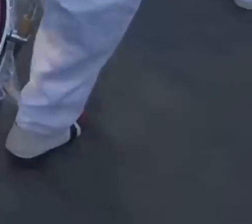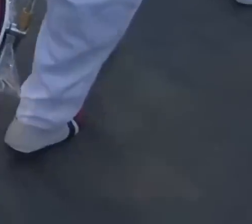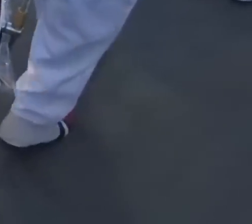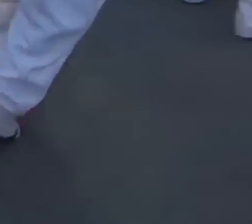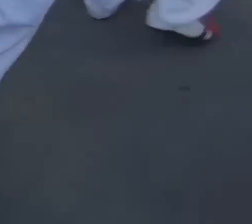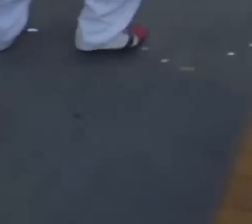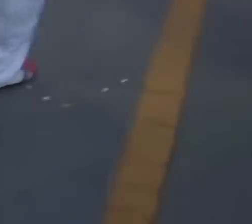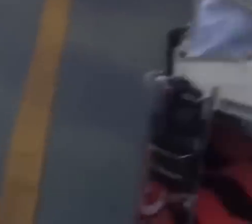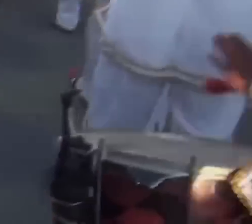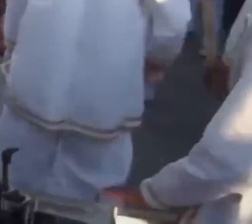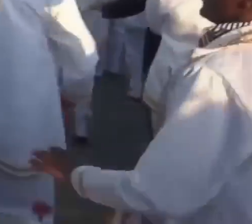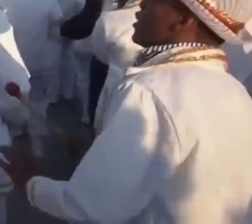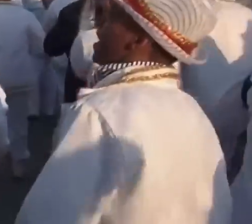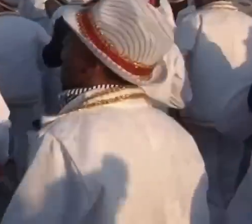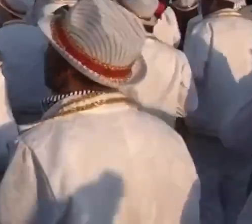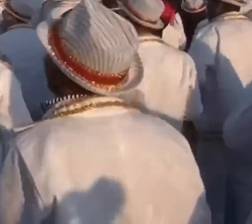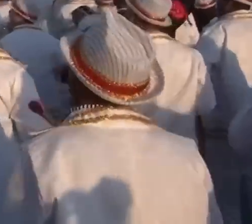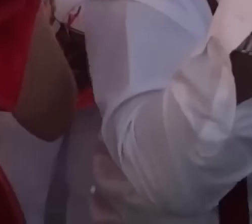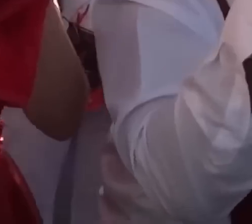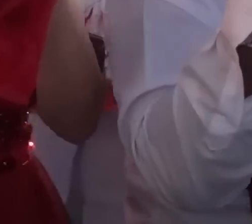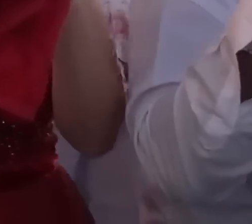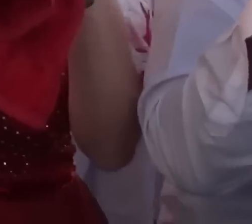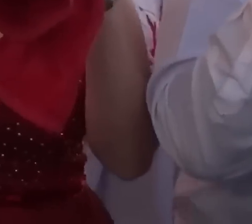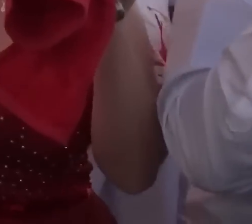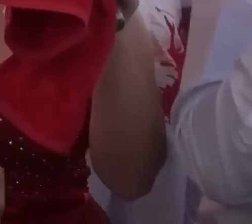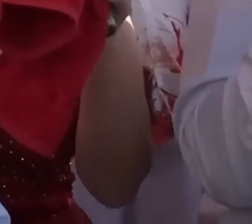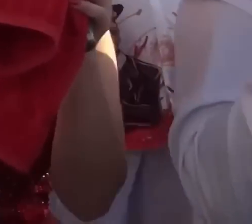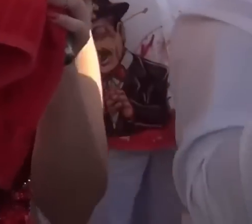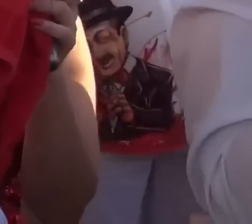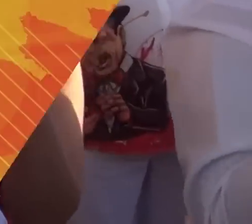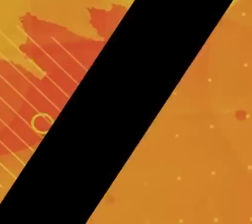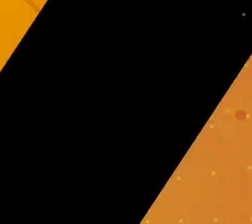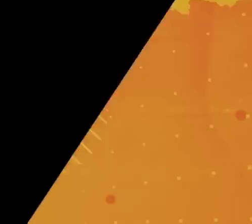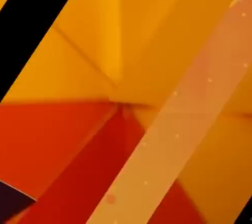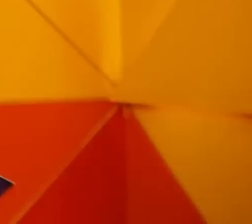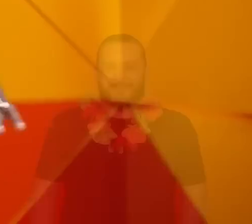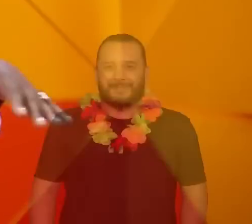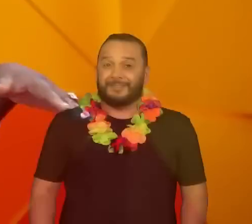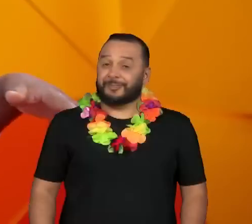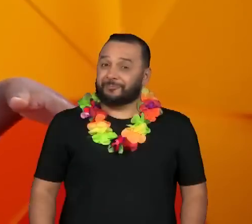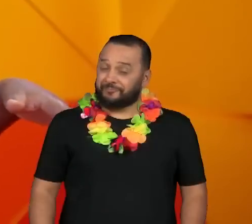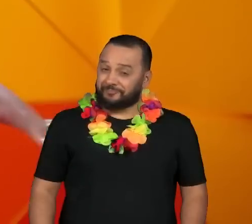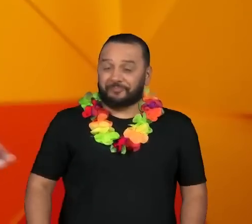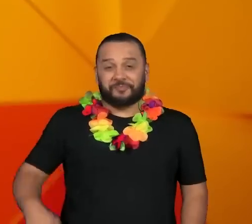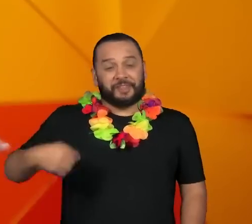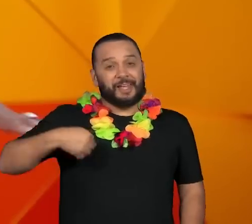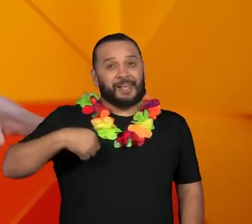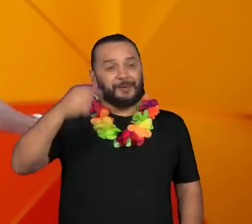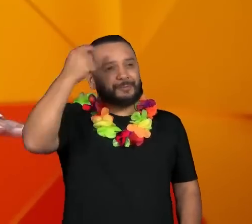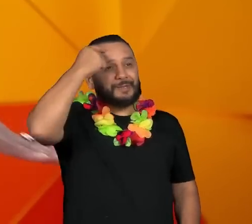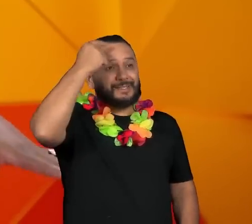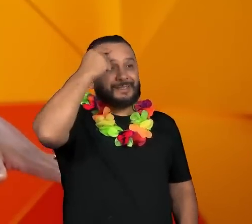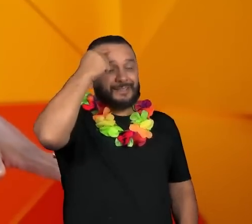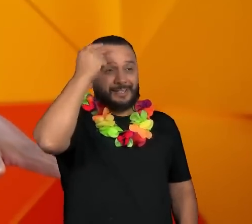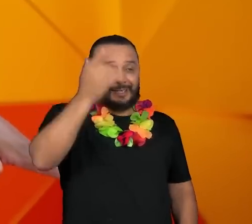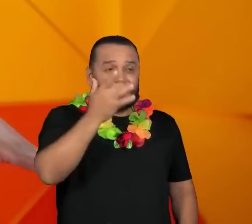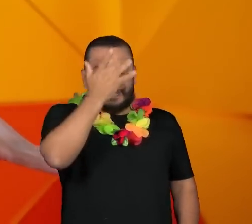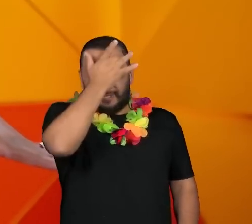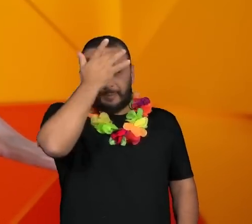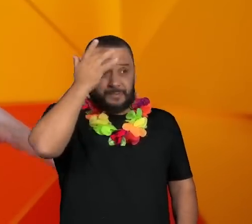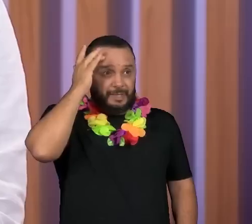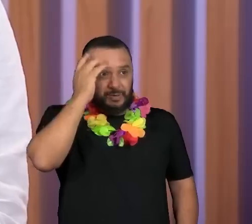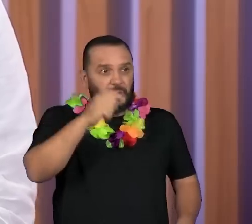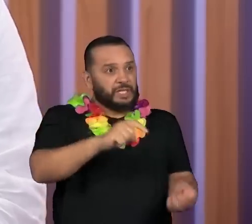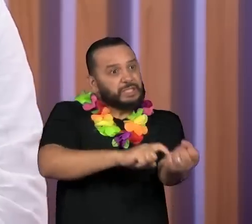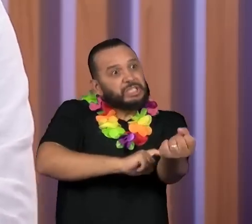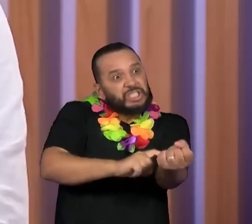É lugar de gente feliz. Eu achei achei que ia encontrar um monte de gente com nervos à flor da